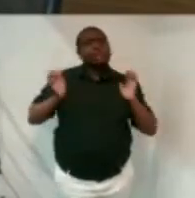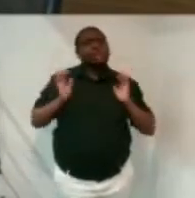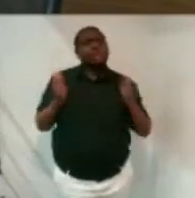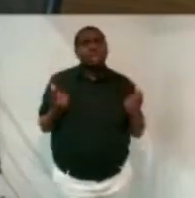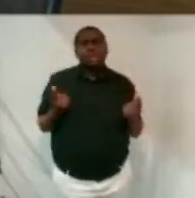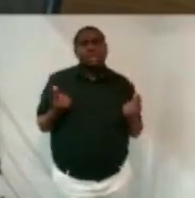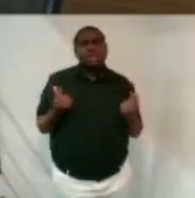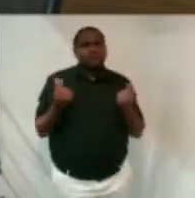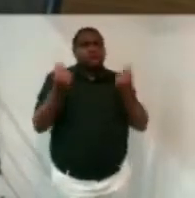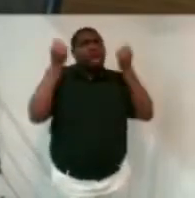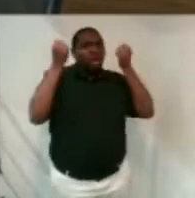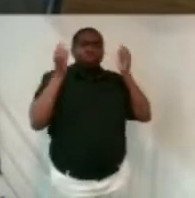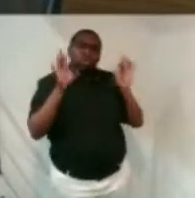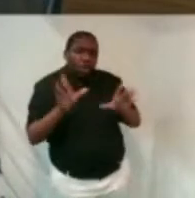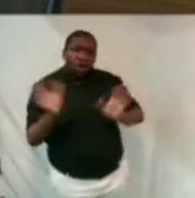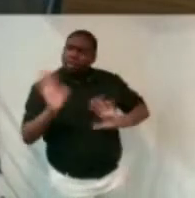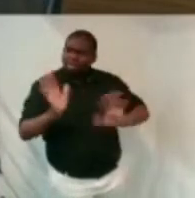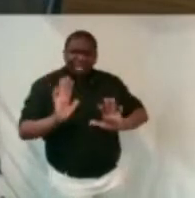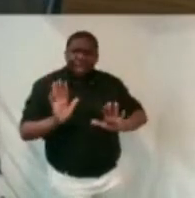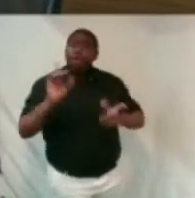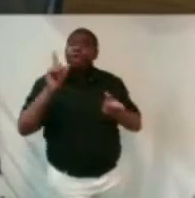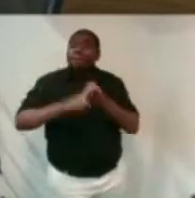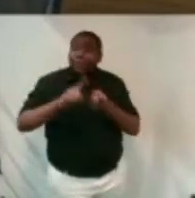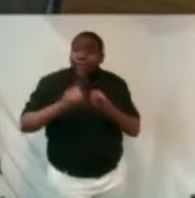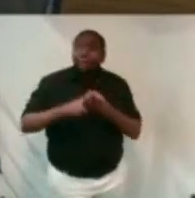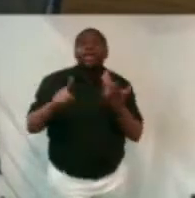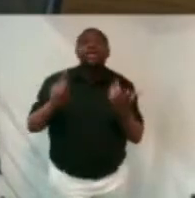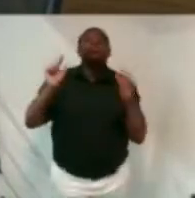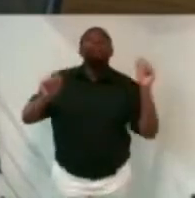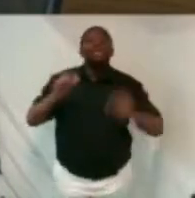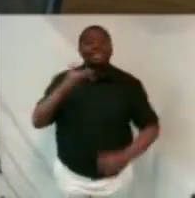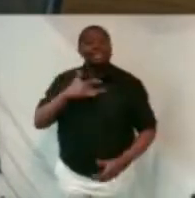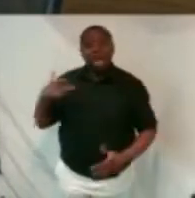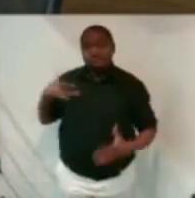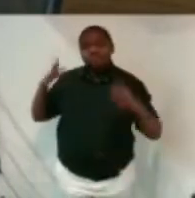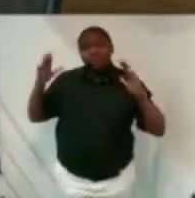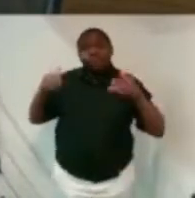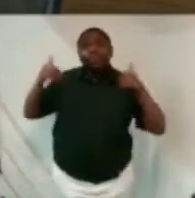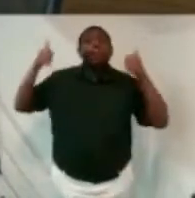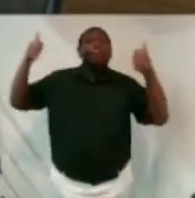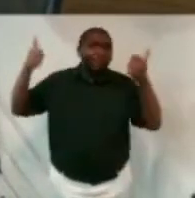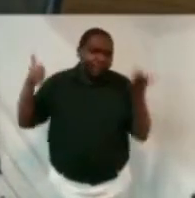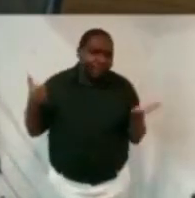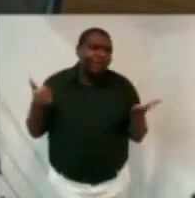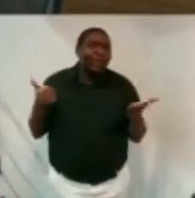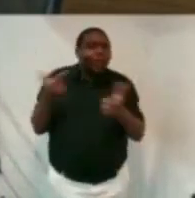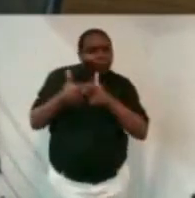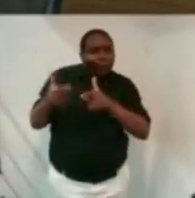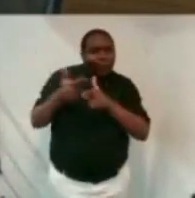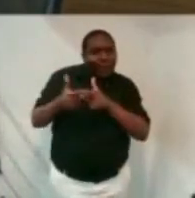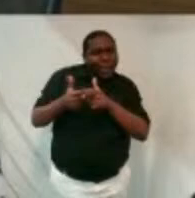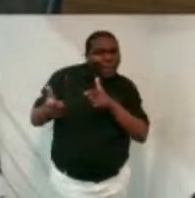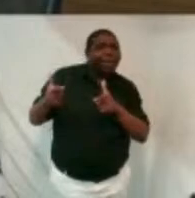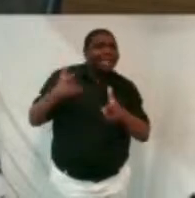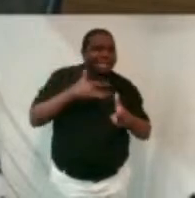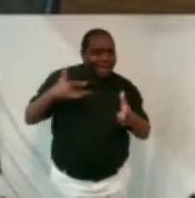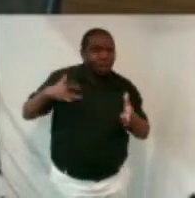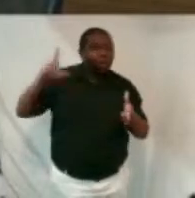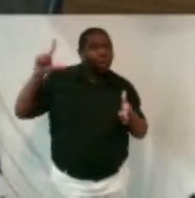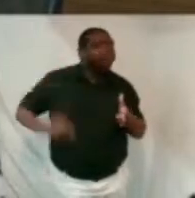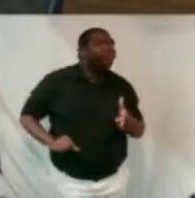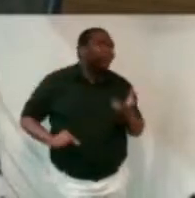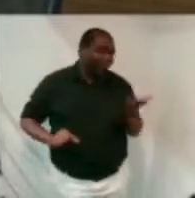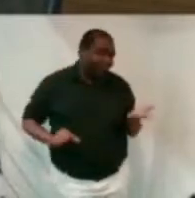não só riqueza monetária, mas riqueza de saúde. Diminuem os problemas de saúde, diminuem os